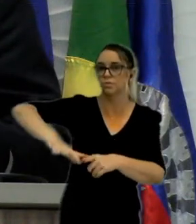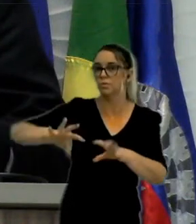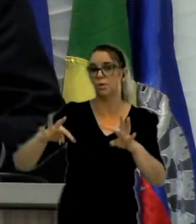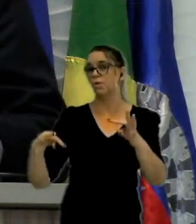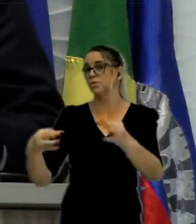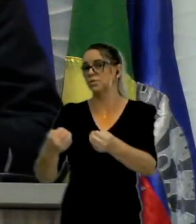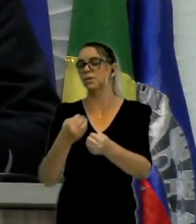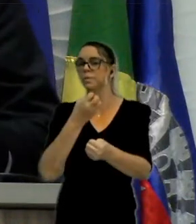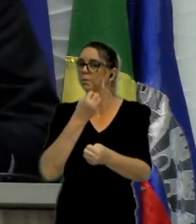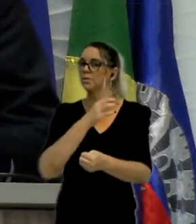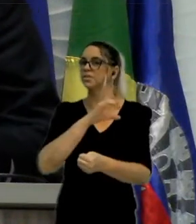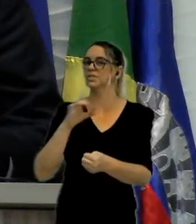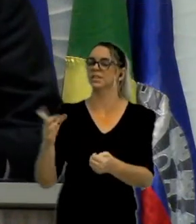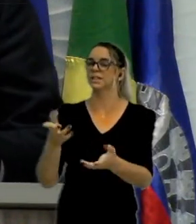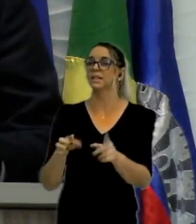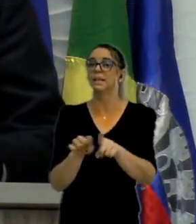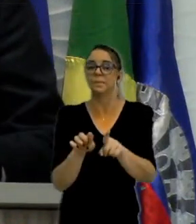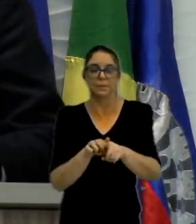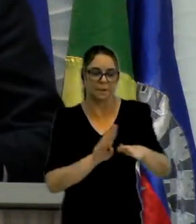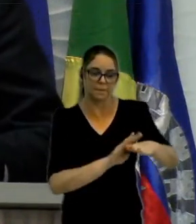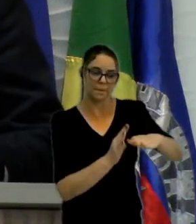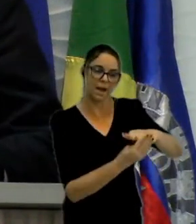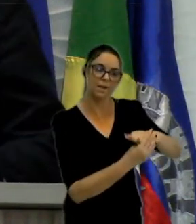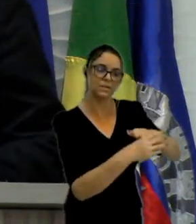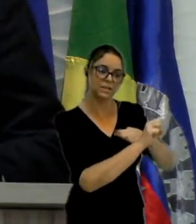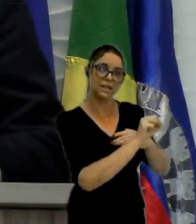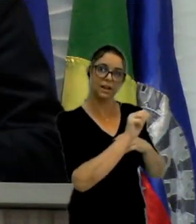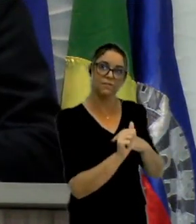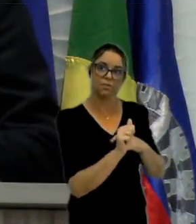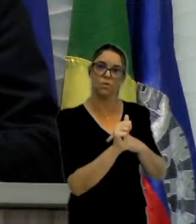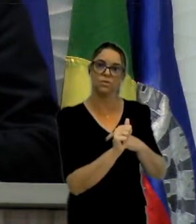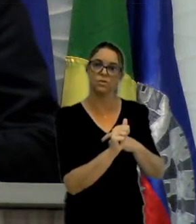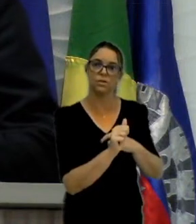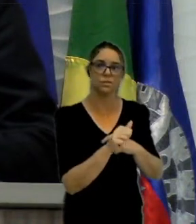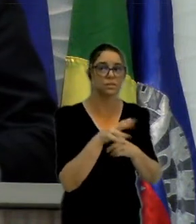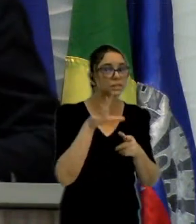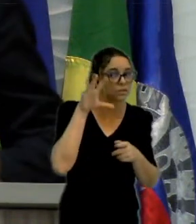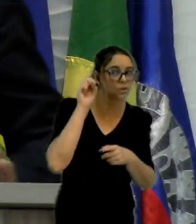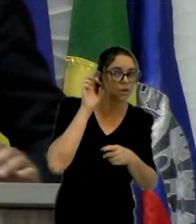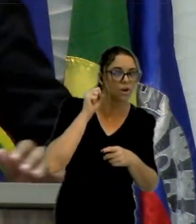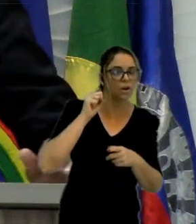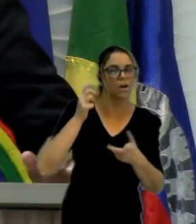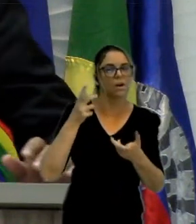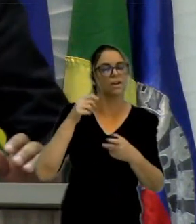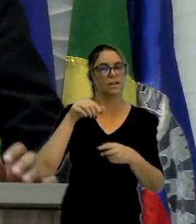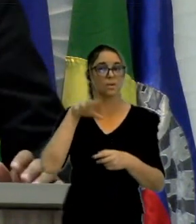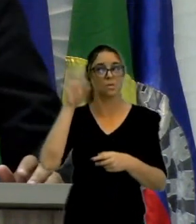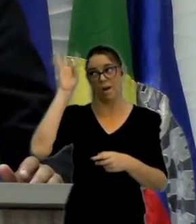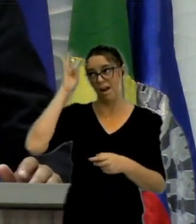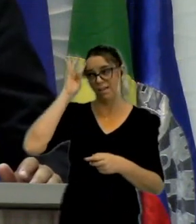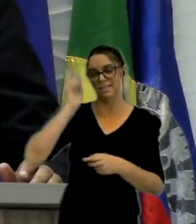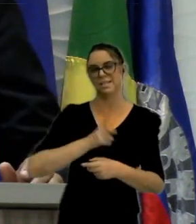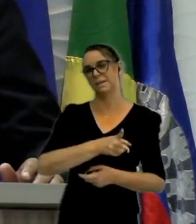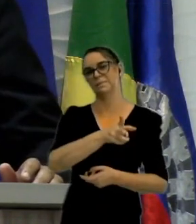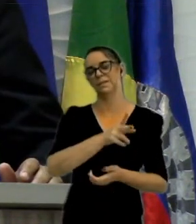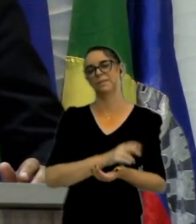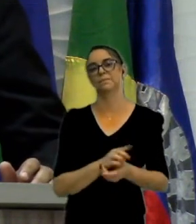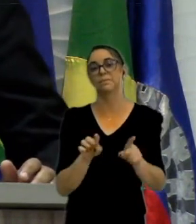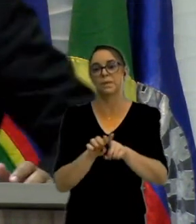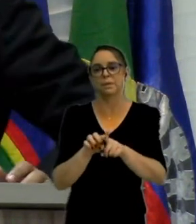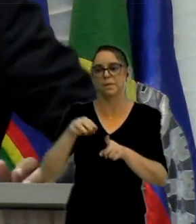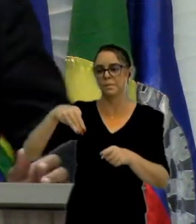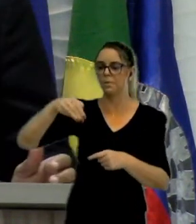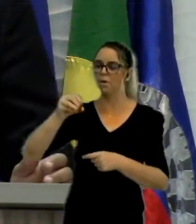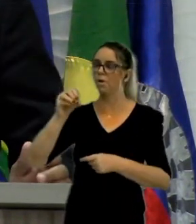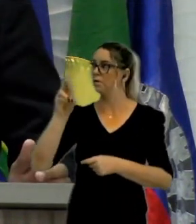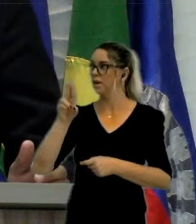pessoal aqui do Santa Afonso, que escuta toda quarta-feira, pessoal lá da Moura Motos,